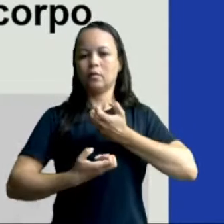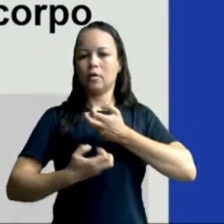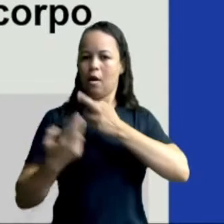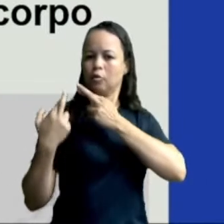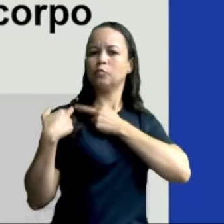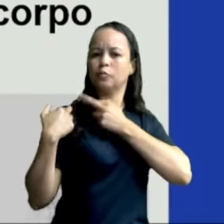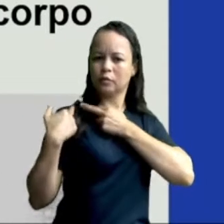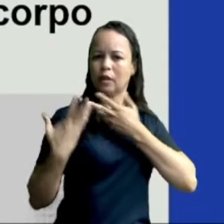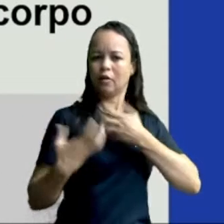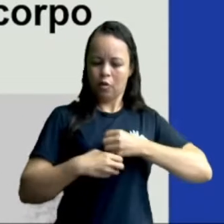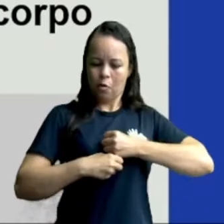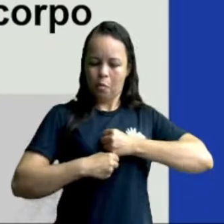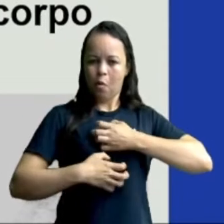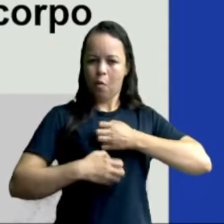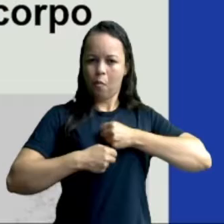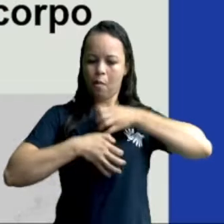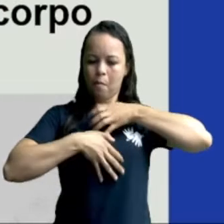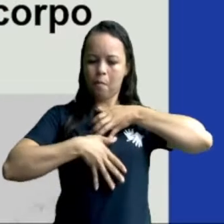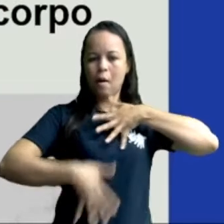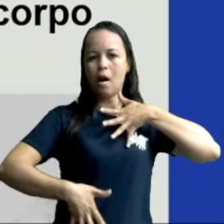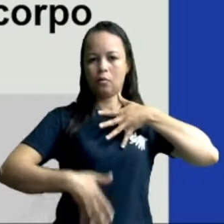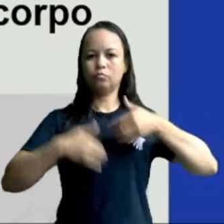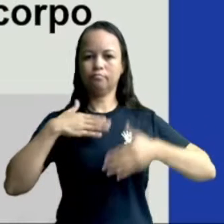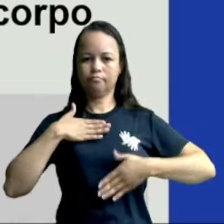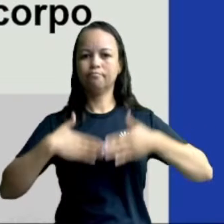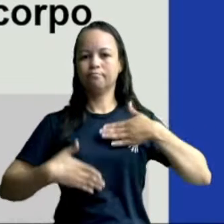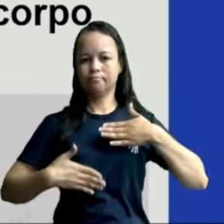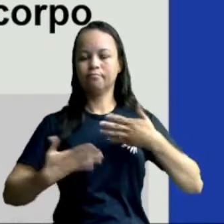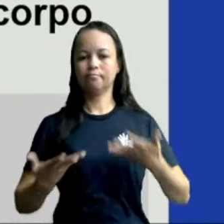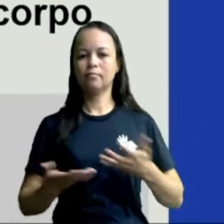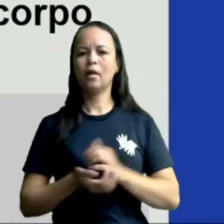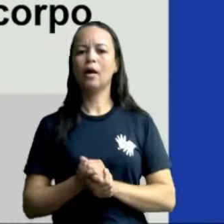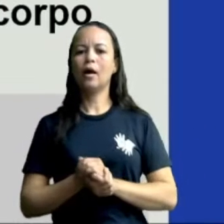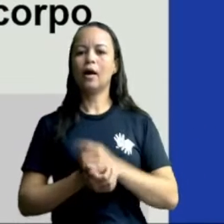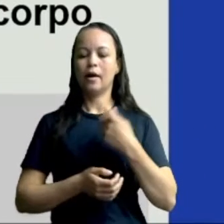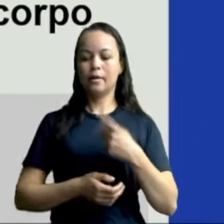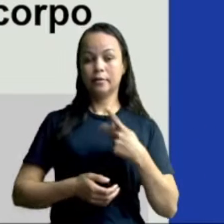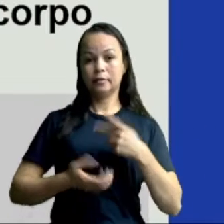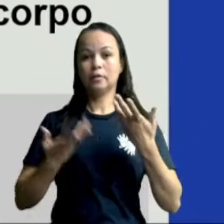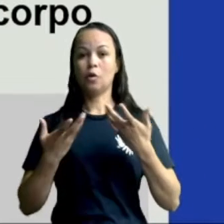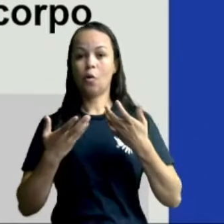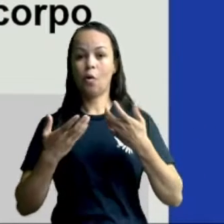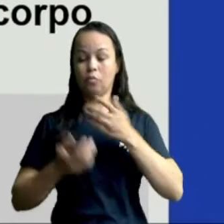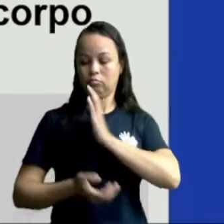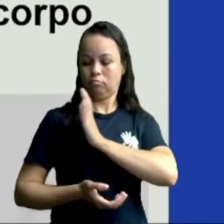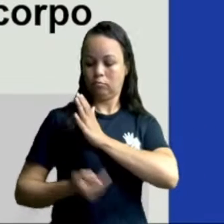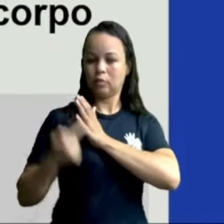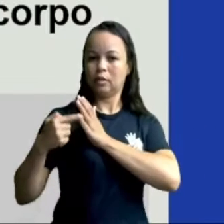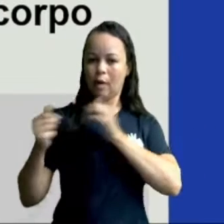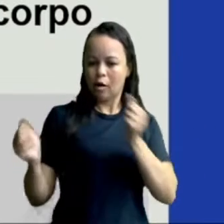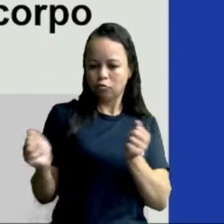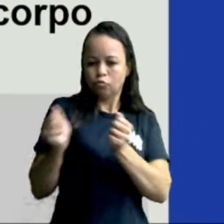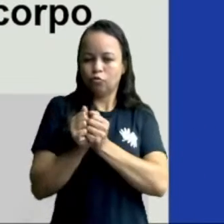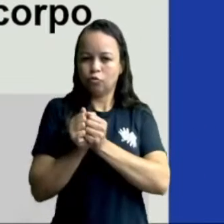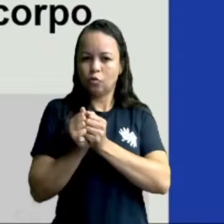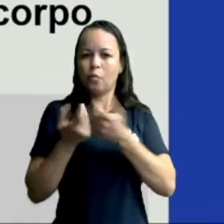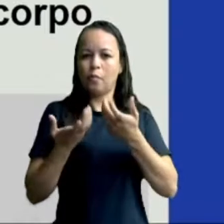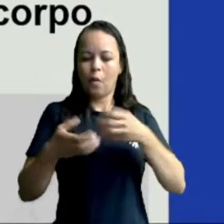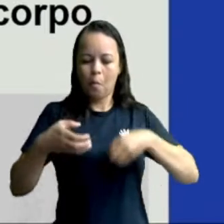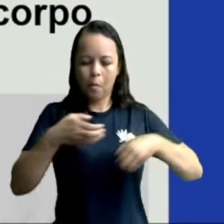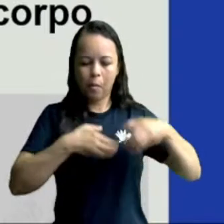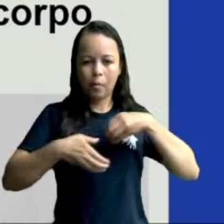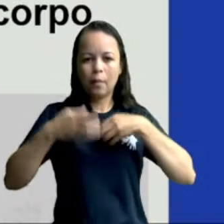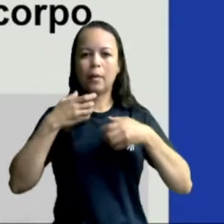por impulsionar o sangue para o corpo. Esse órgão trabalham juntos para garantir que todas as células do